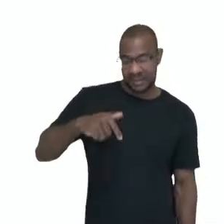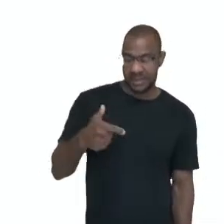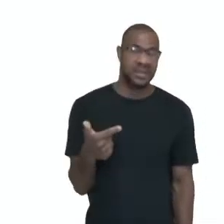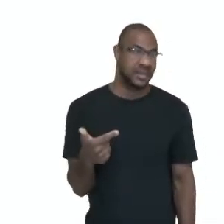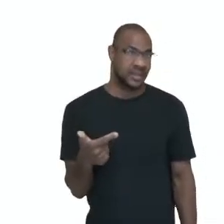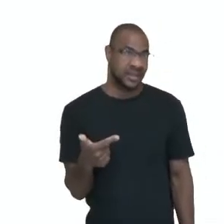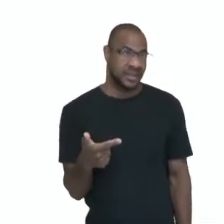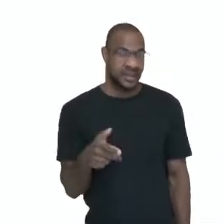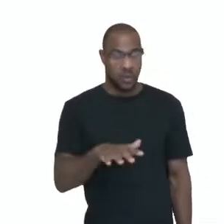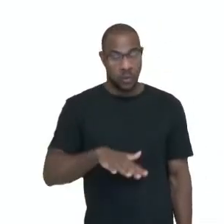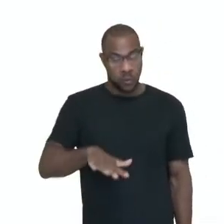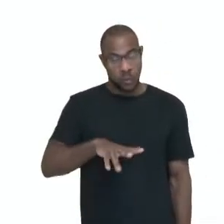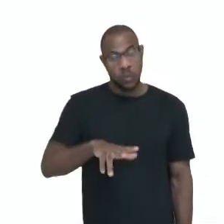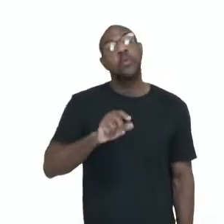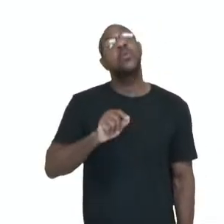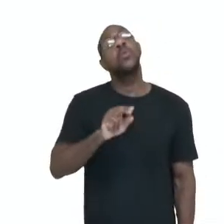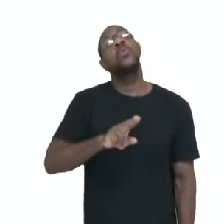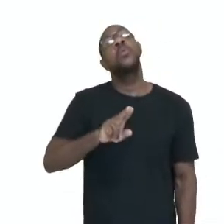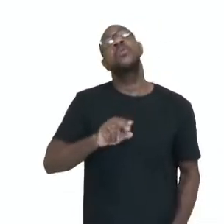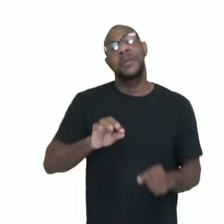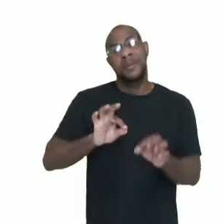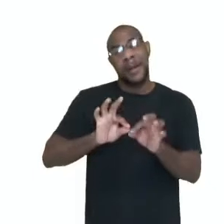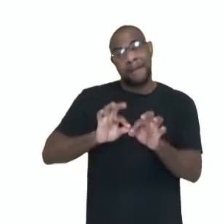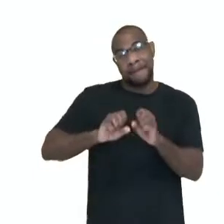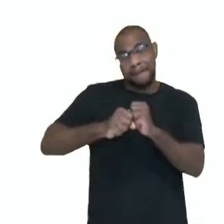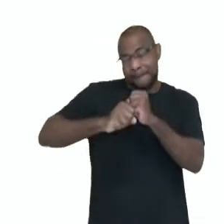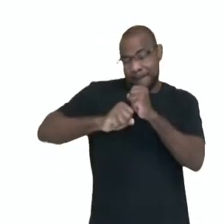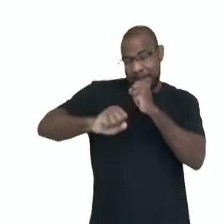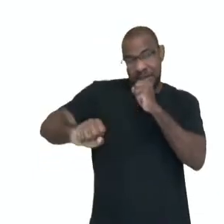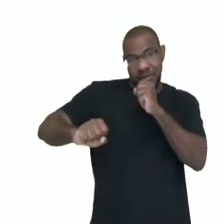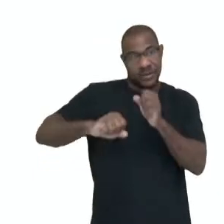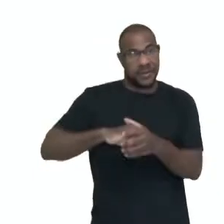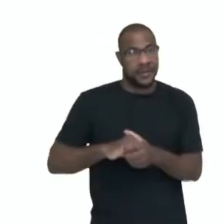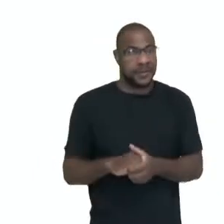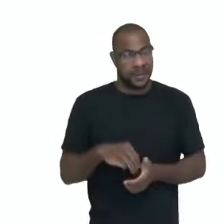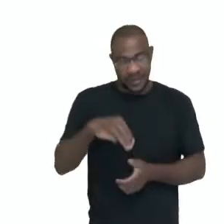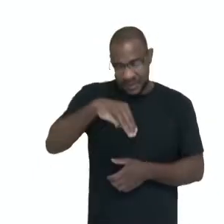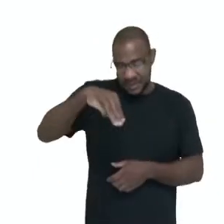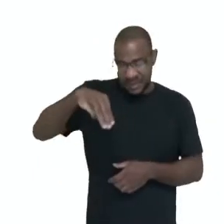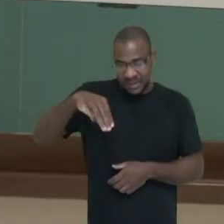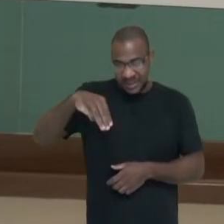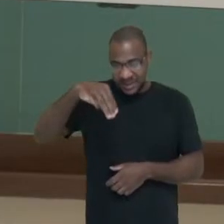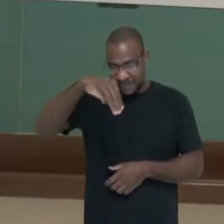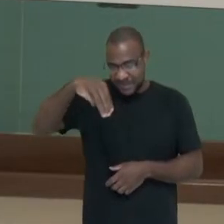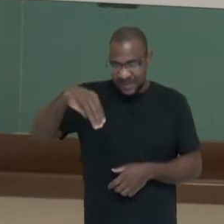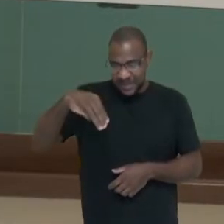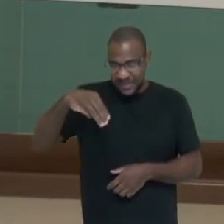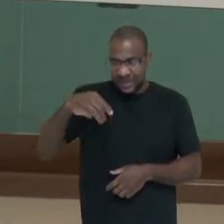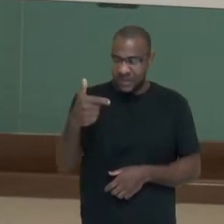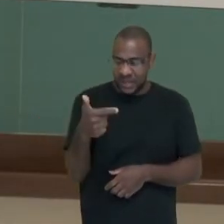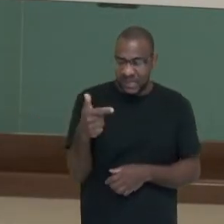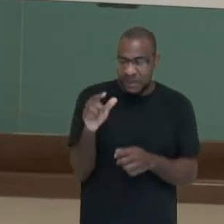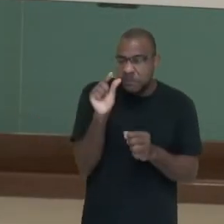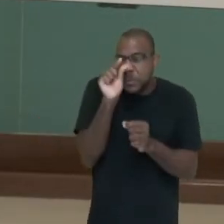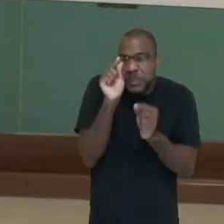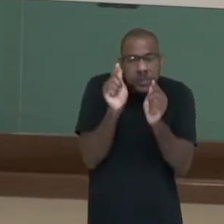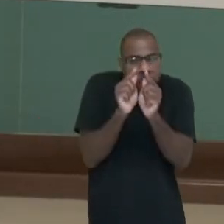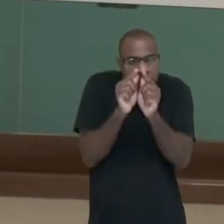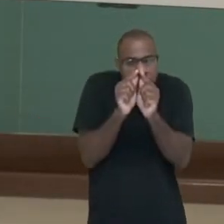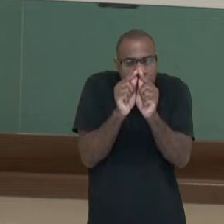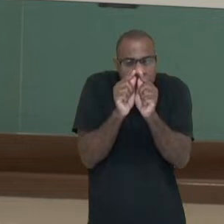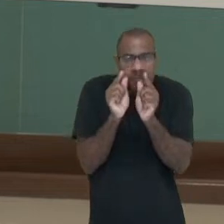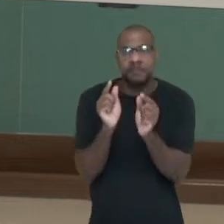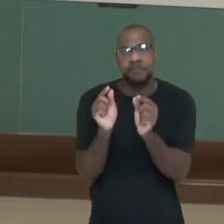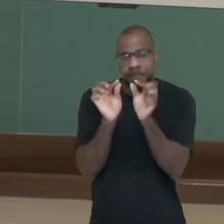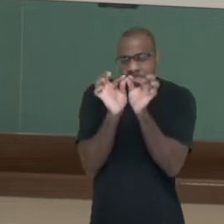para áreas maiores e milímetro quadrado eu uso quando eu preciso medir áreas muito pequenininhas. Dá uma